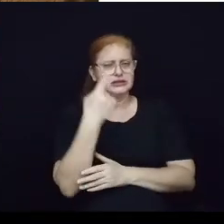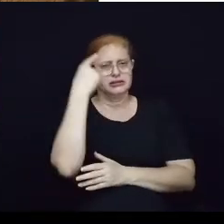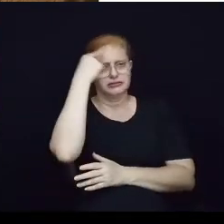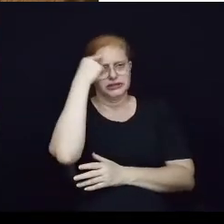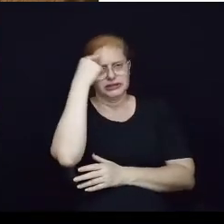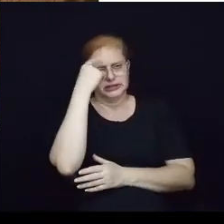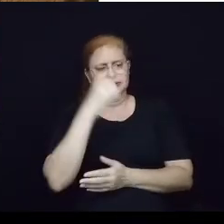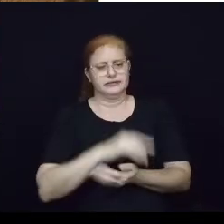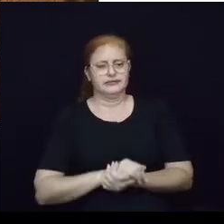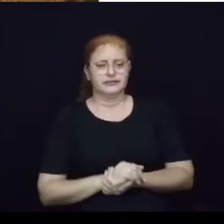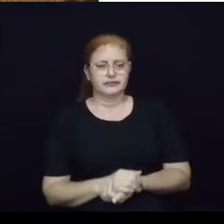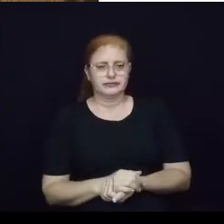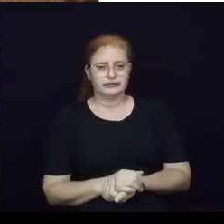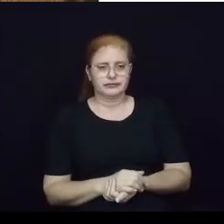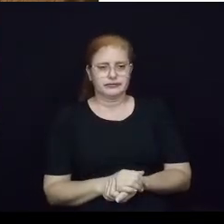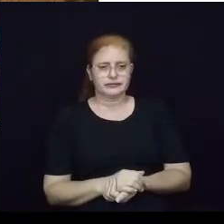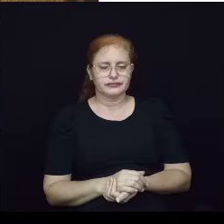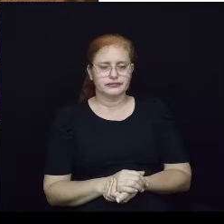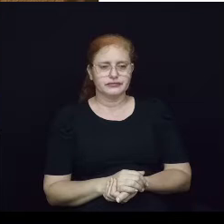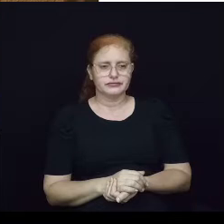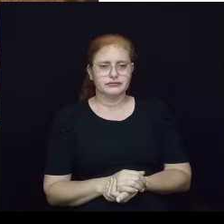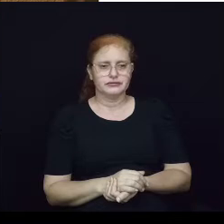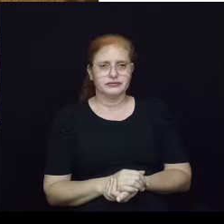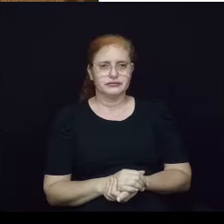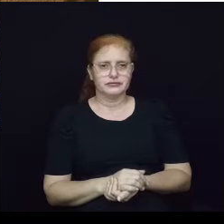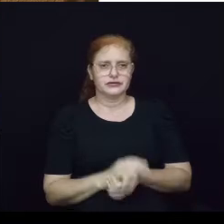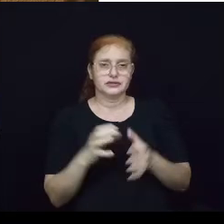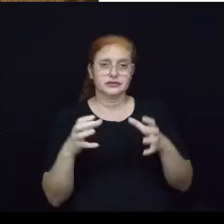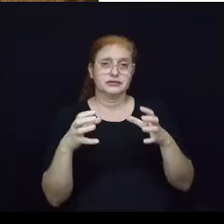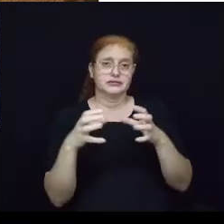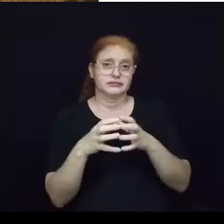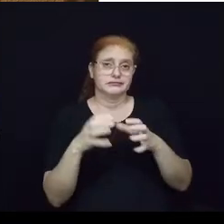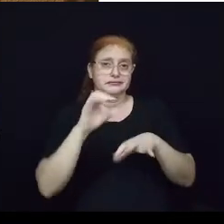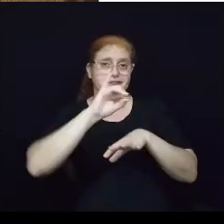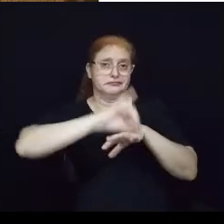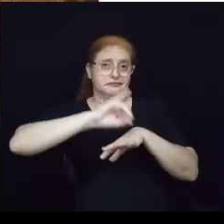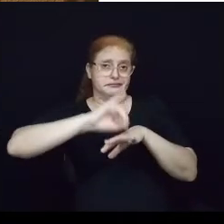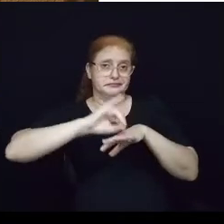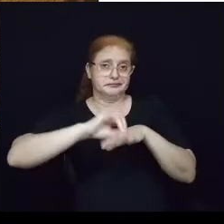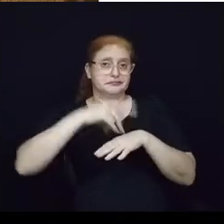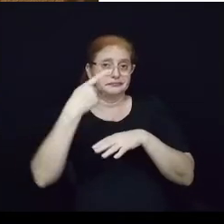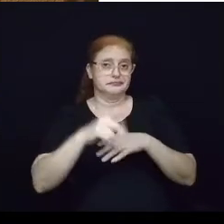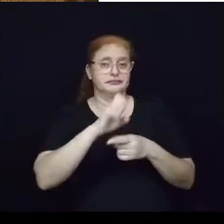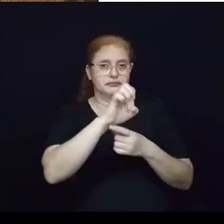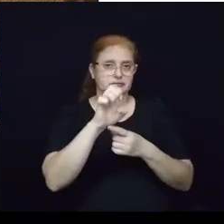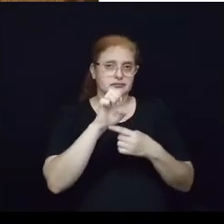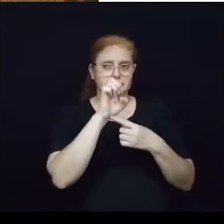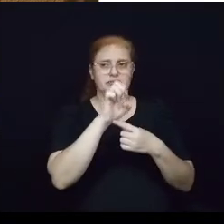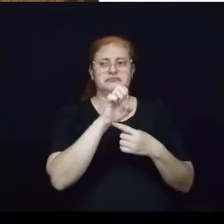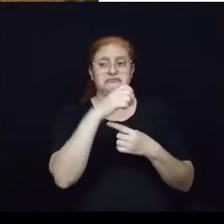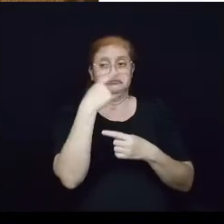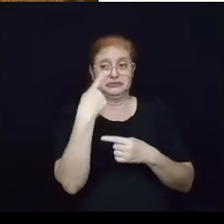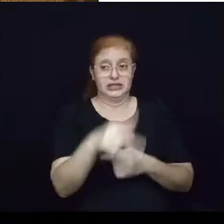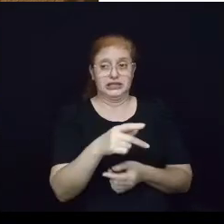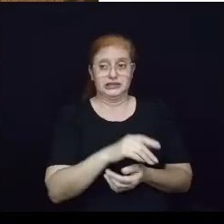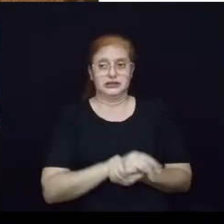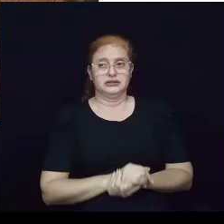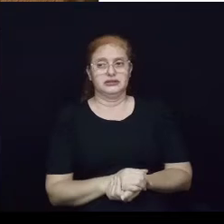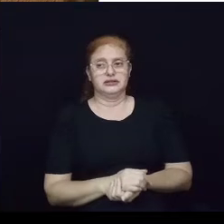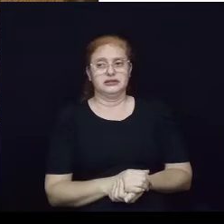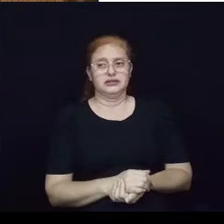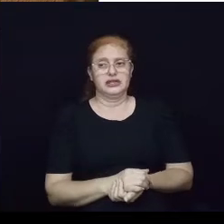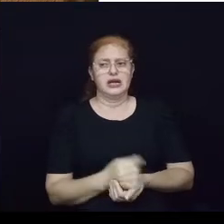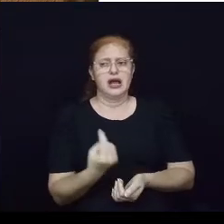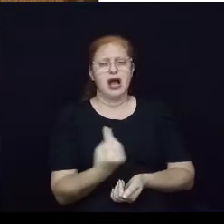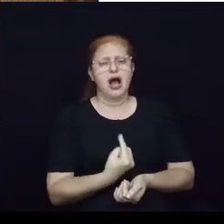eu pensei, né? E desse conjunto de obras que está nessa exposição, esta é